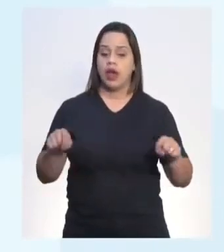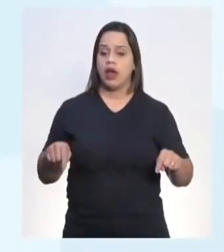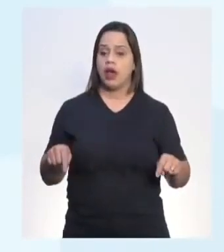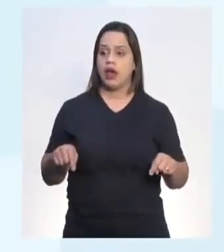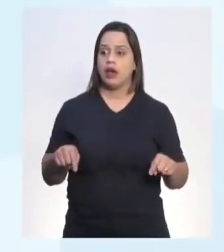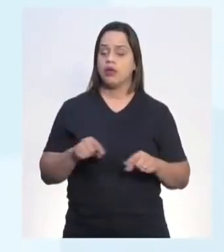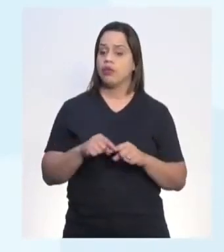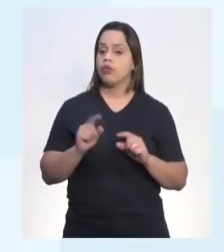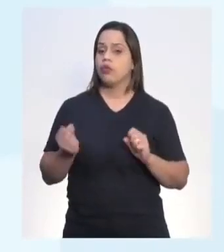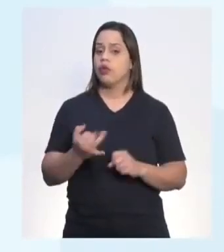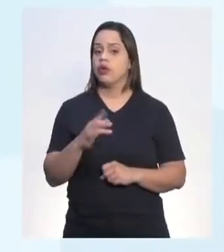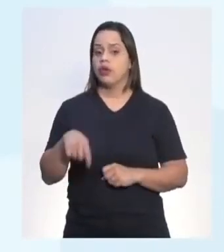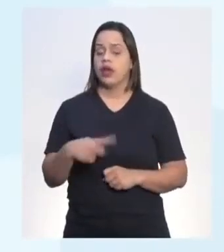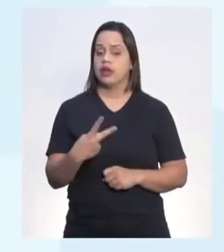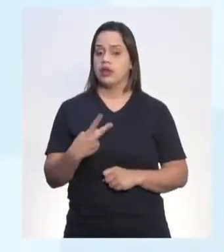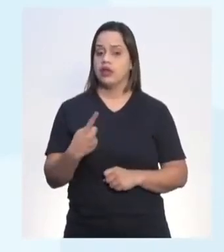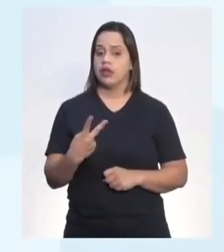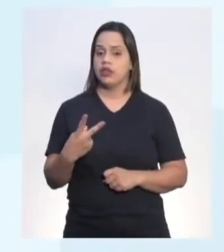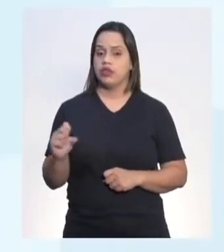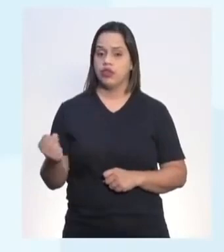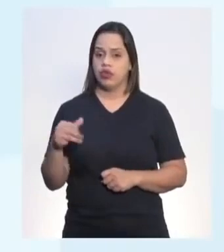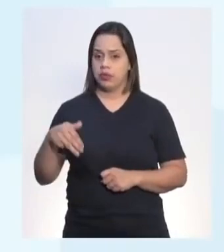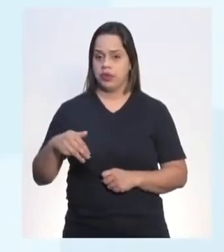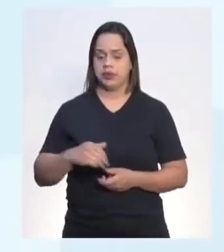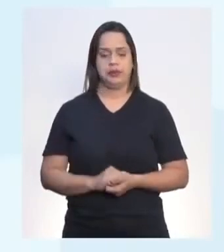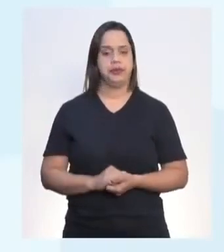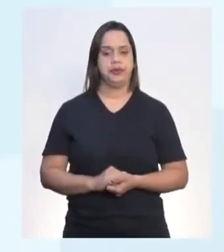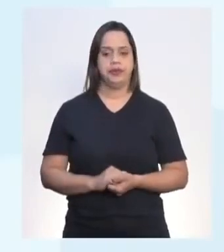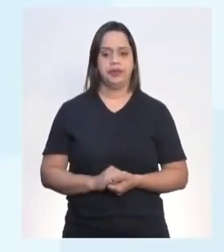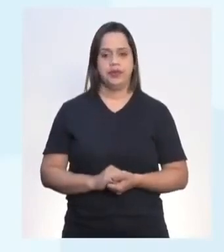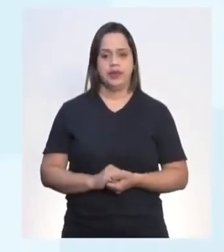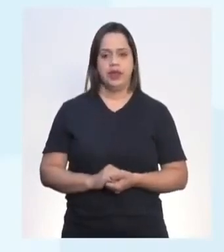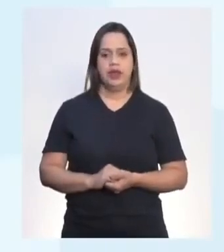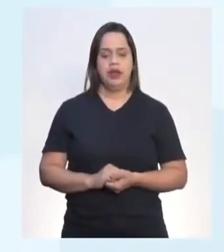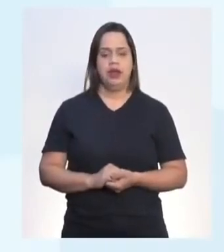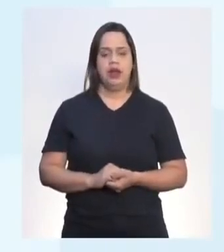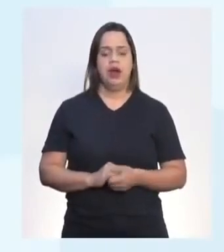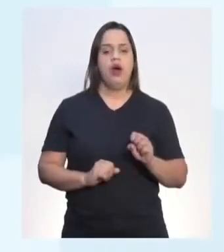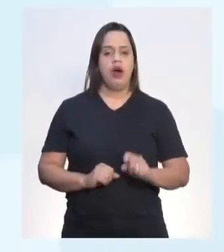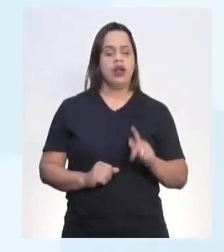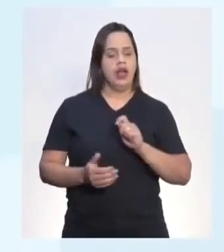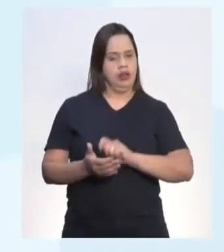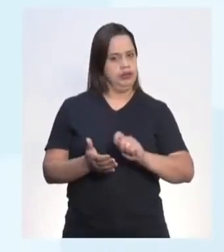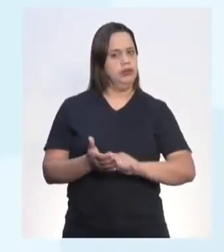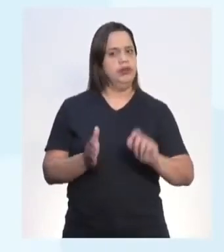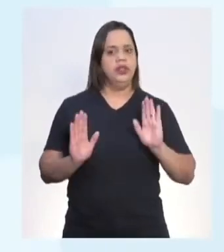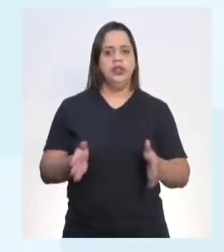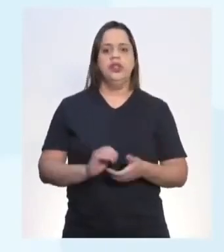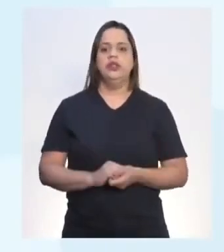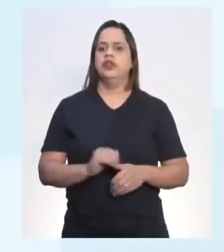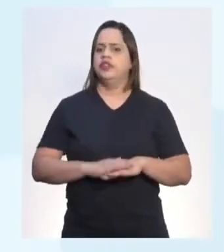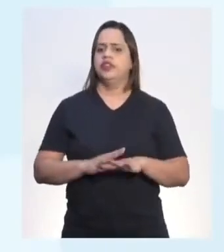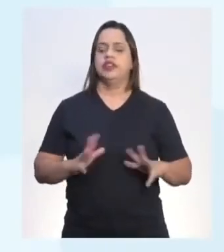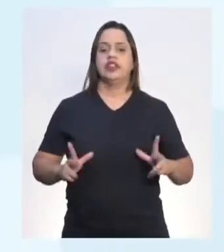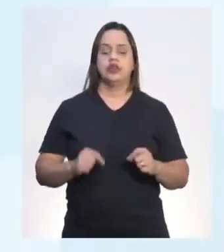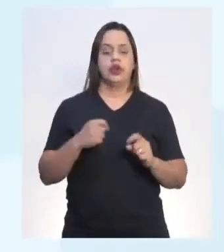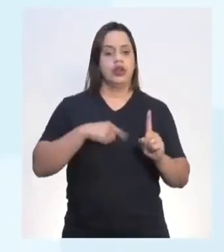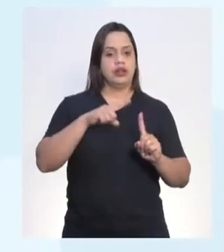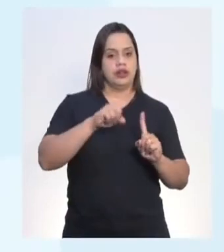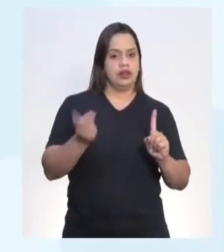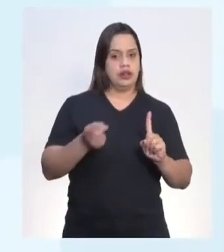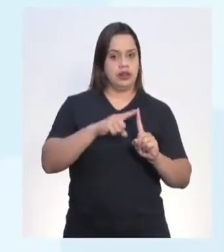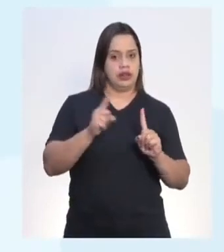perímetro, 128 metros. 128. Então, anotei aqui. Vou fazer todas as minhas